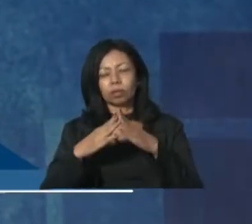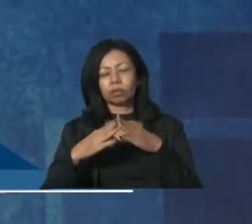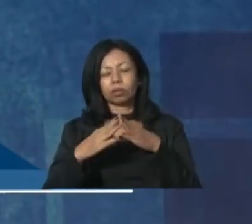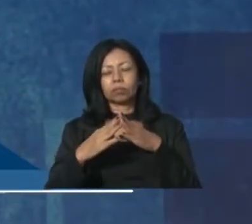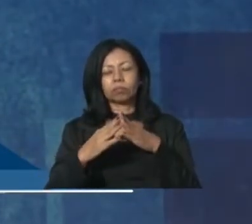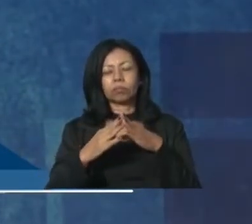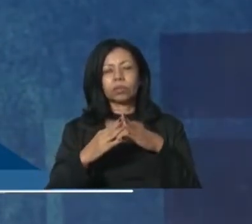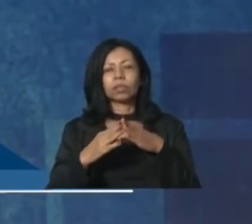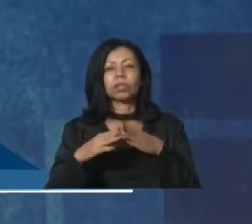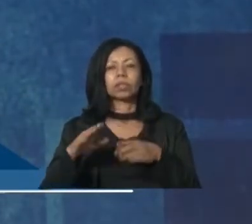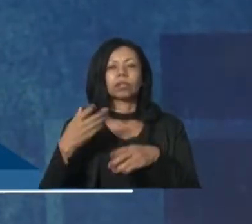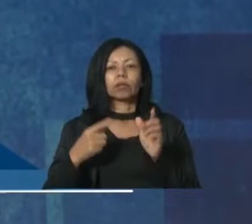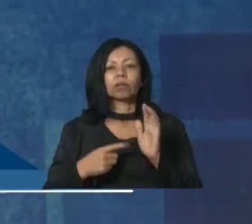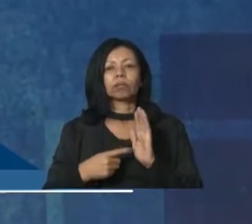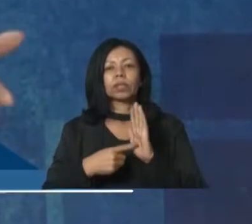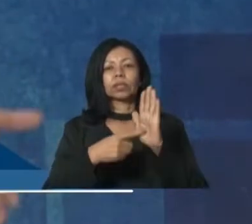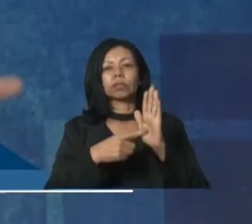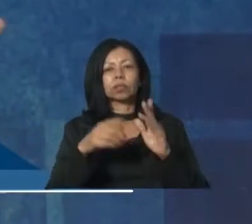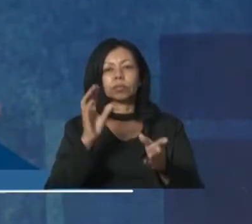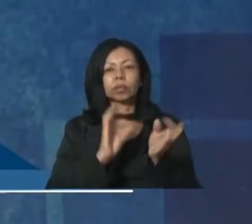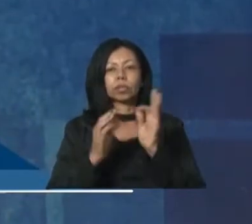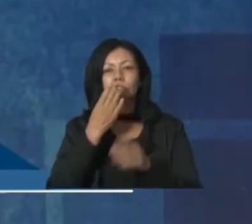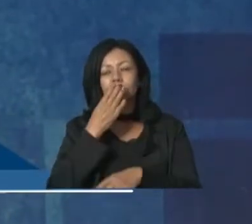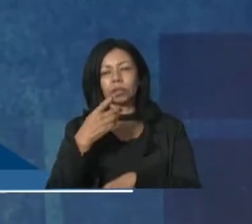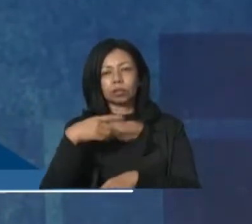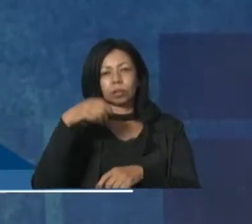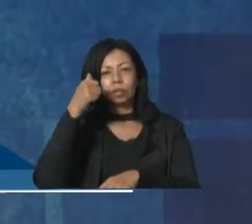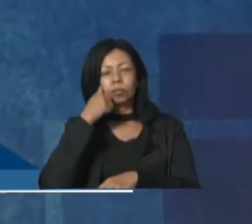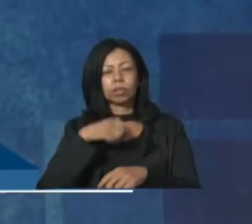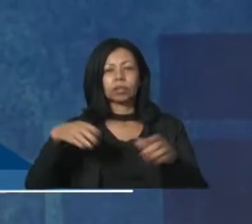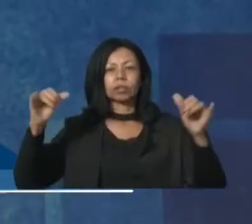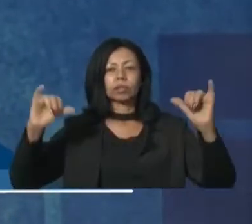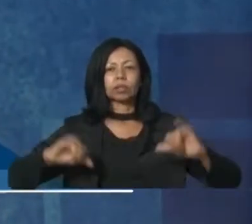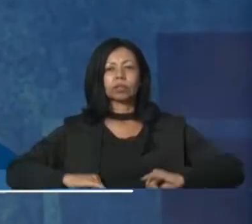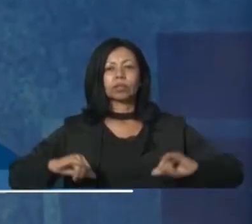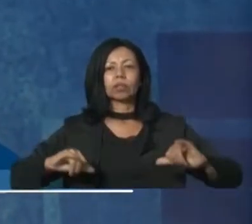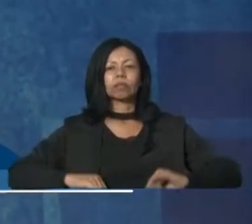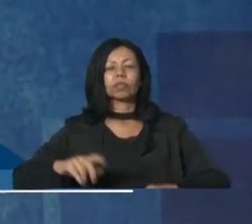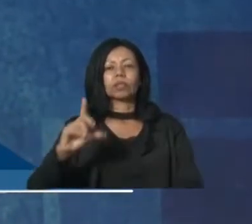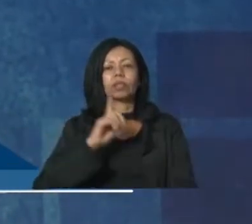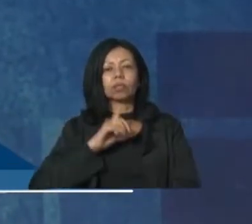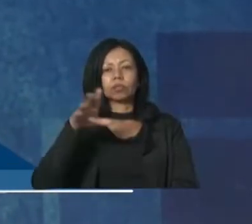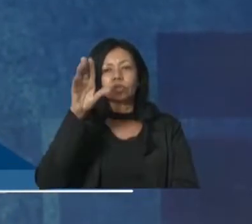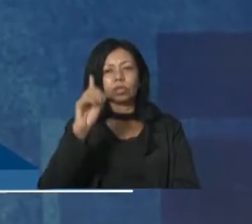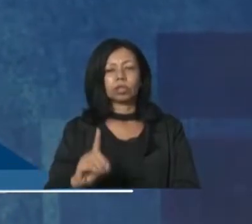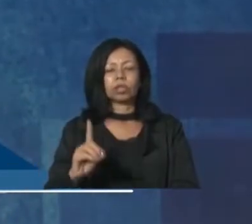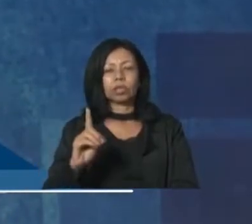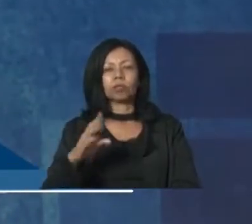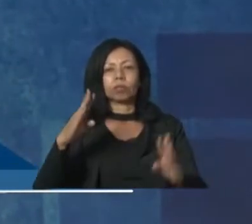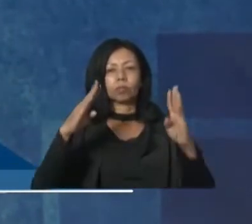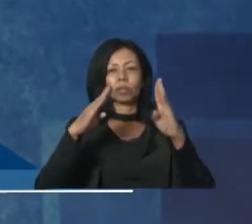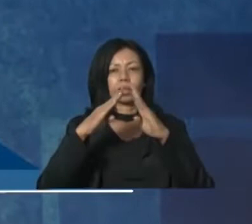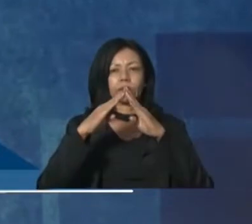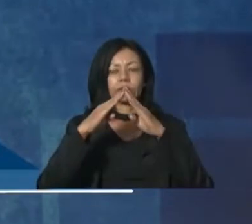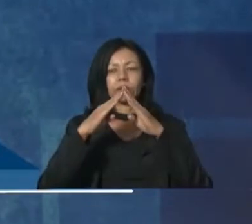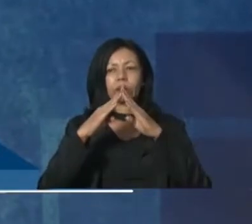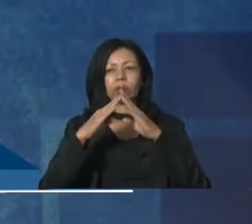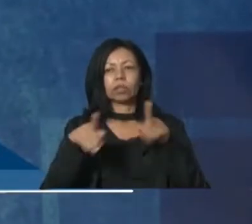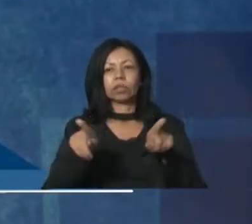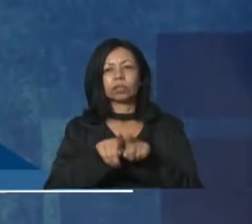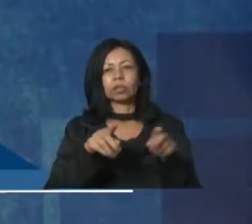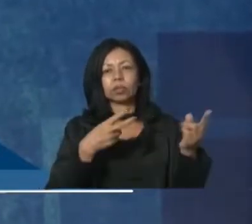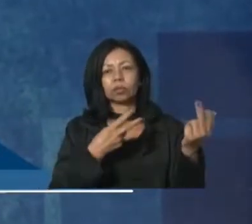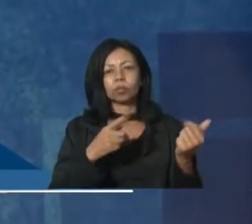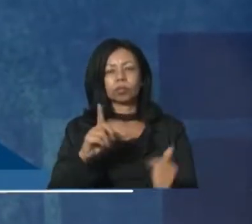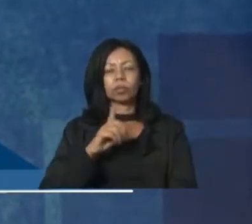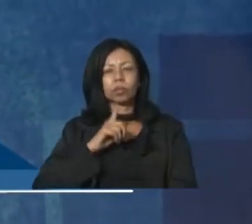nós apresentamos esse projeto pedindo que as mulheres que sofrem violência doméstica tenham direito à habitação, assim